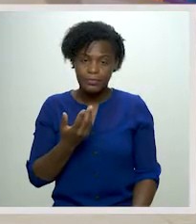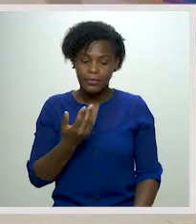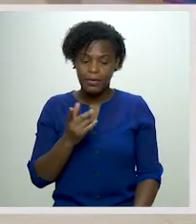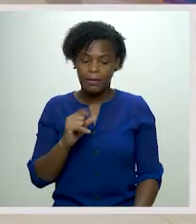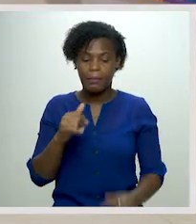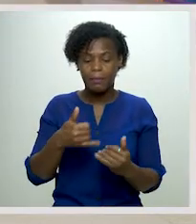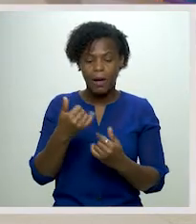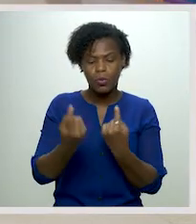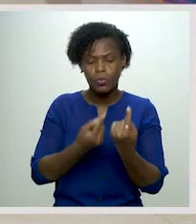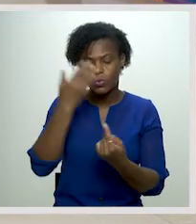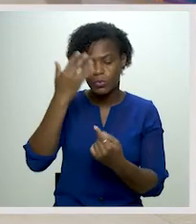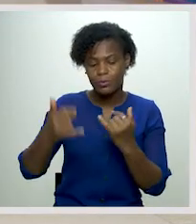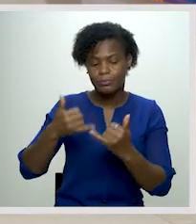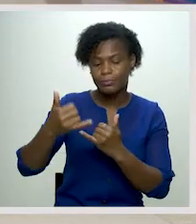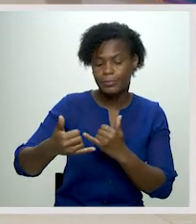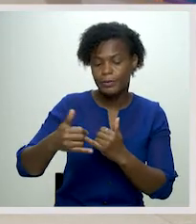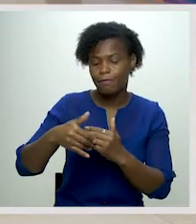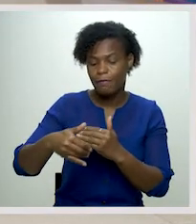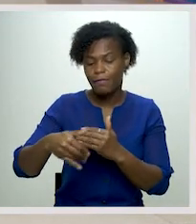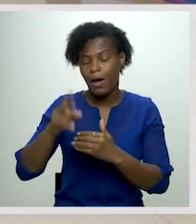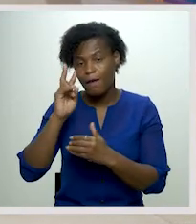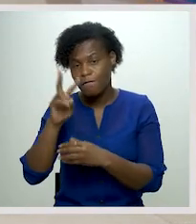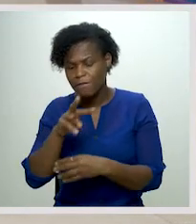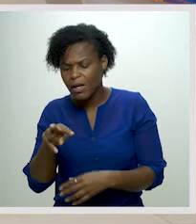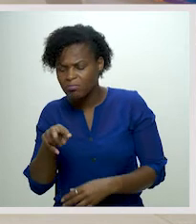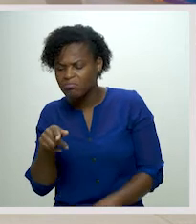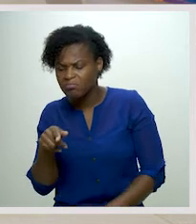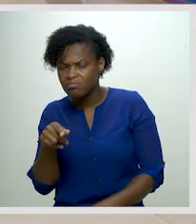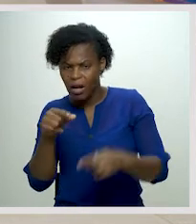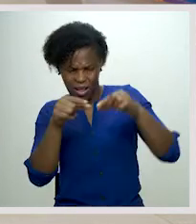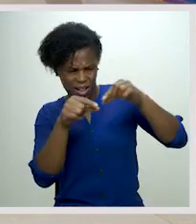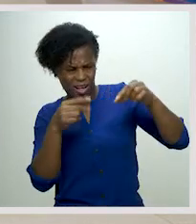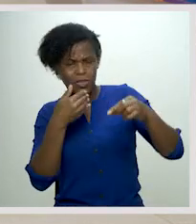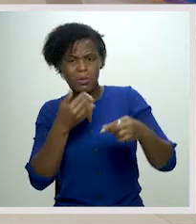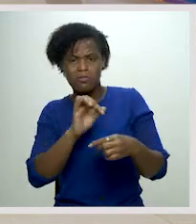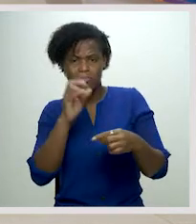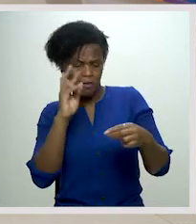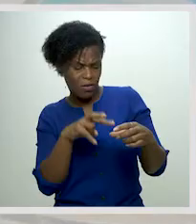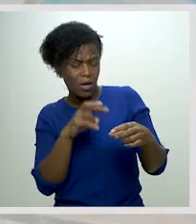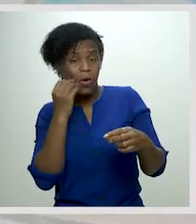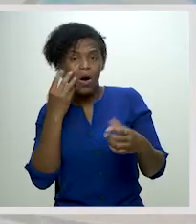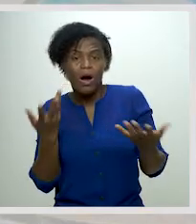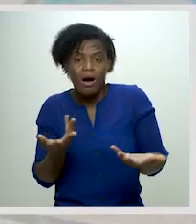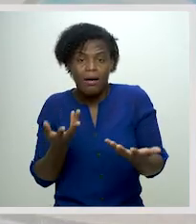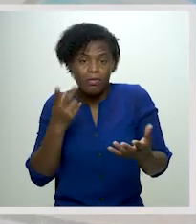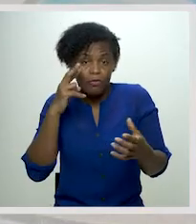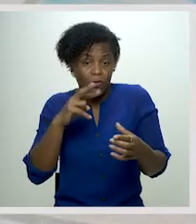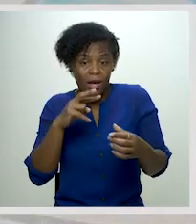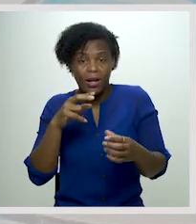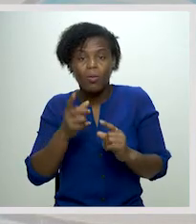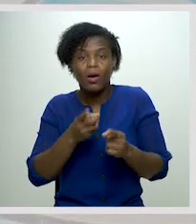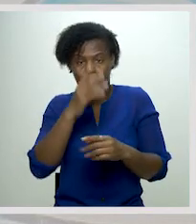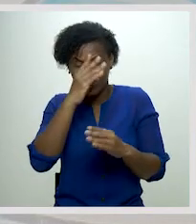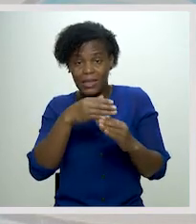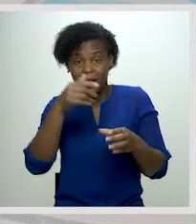e deixou alguns dias, foi verificar a experiência. Quando foi verificar,